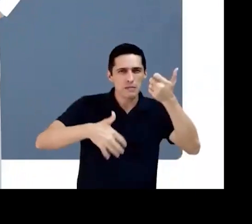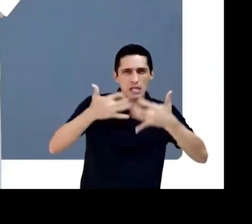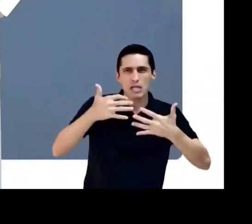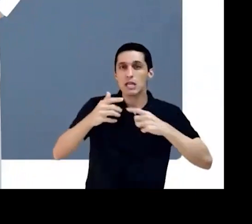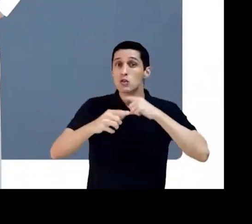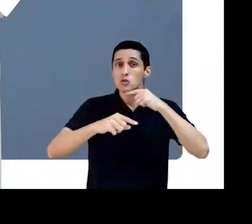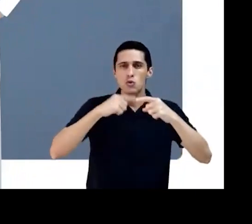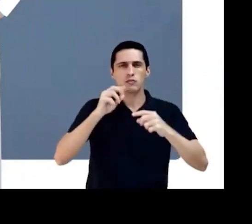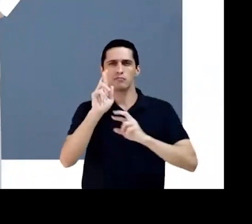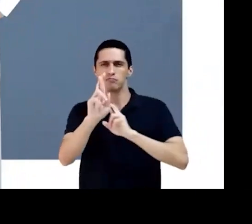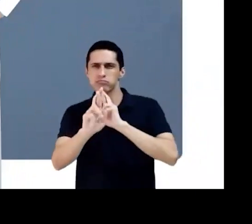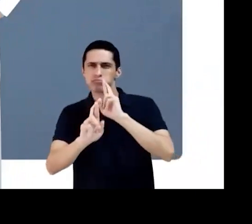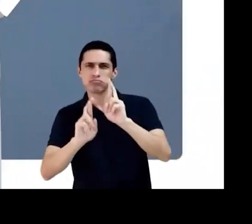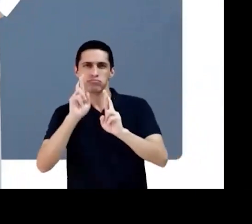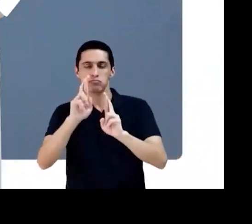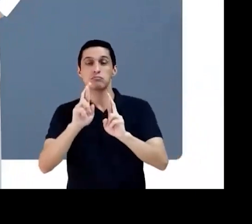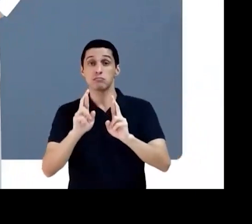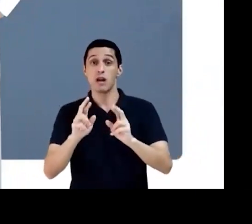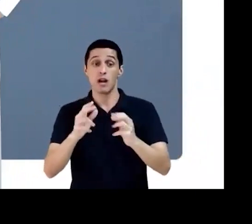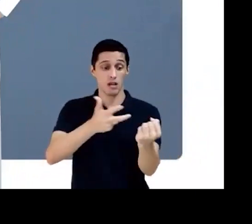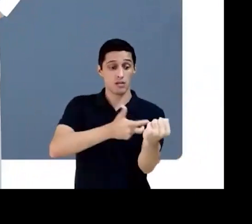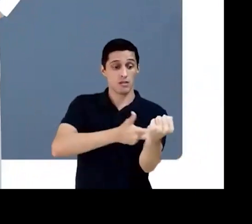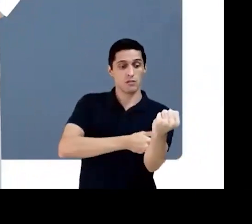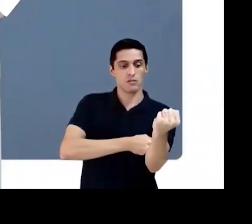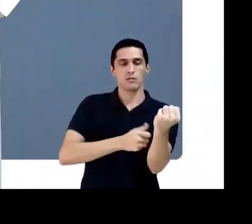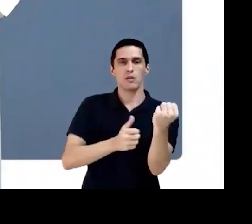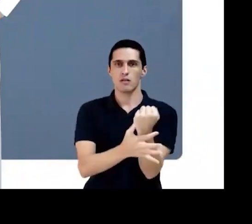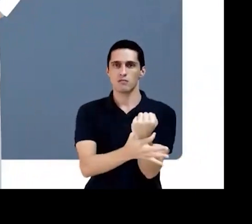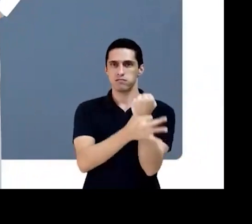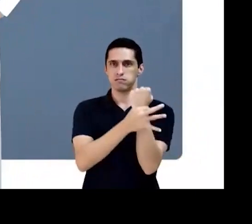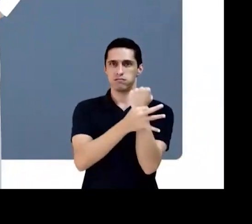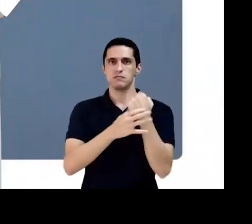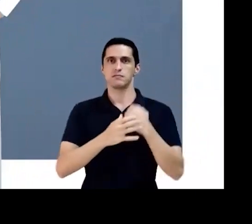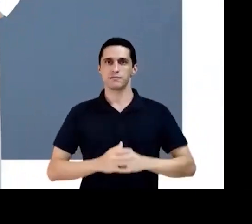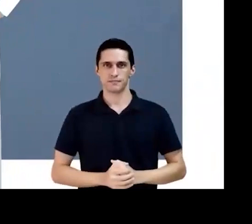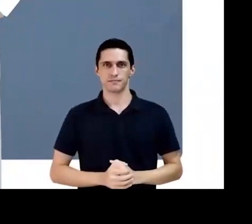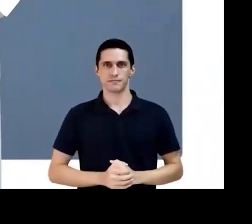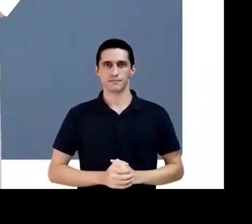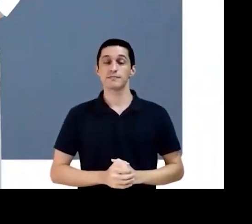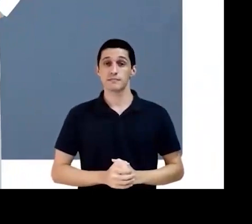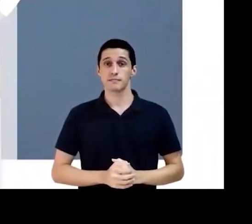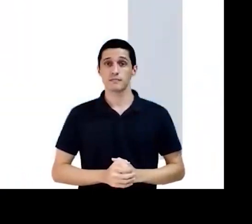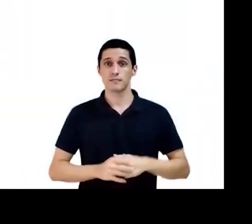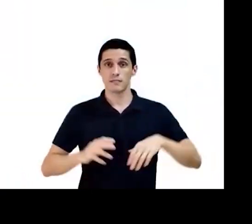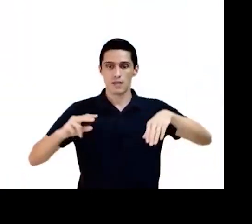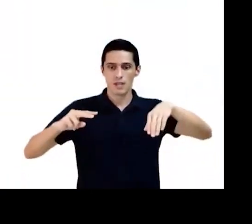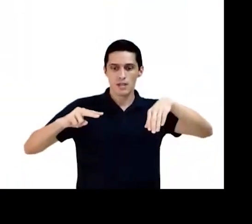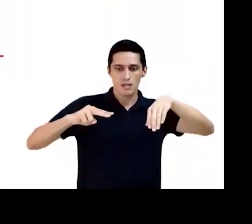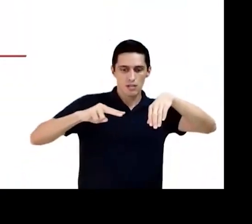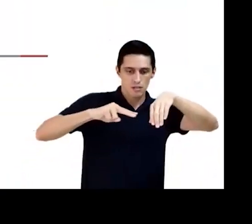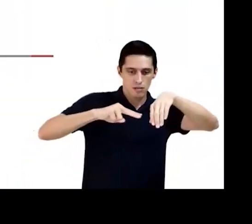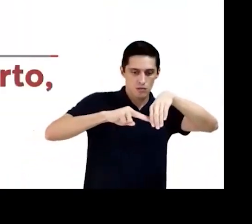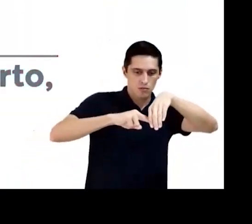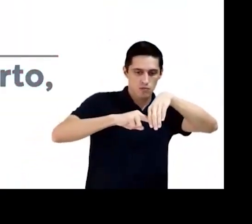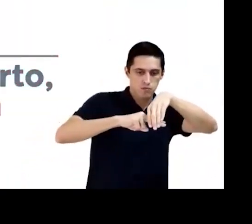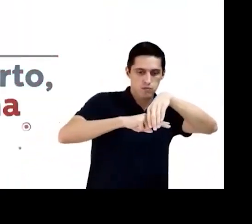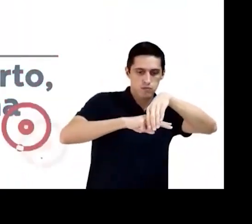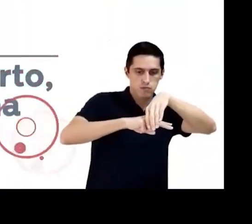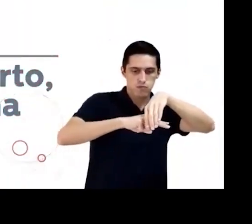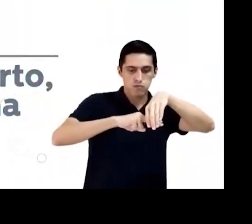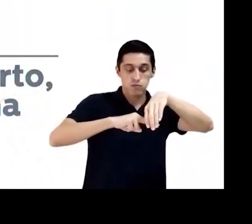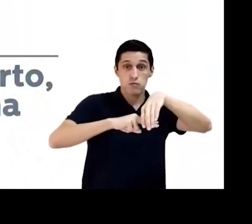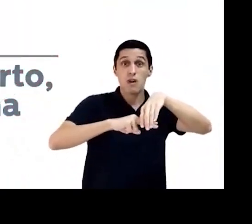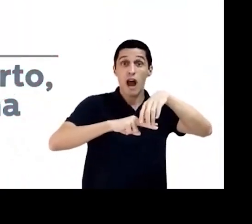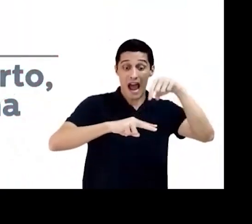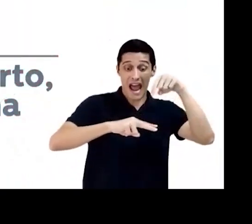esclarecer dúvidas e realizar o contraste de forma segura. E durante toda a realização da ressonância magnética, se